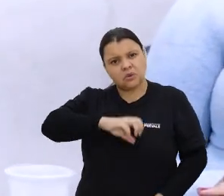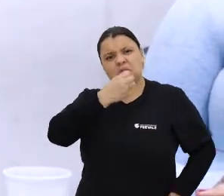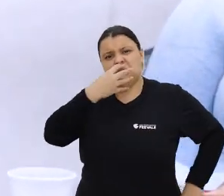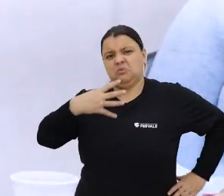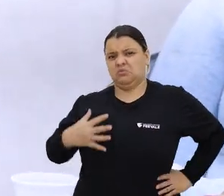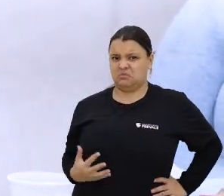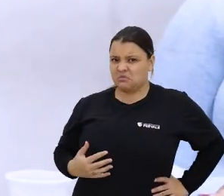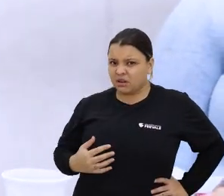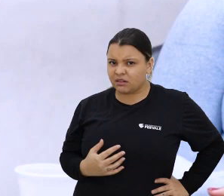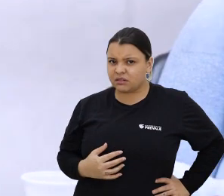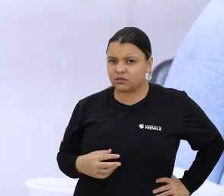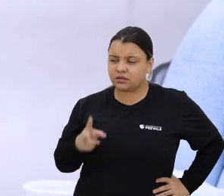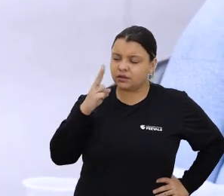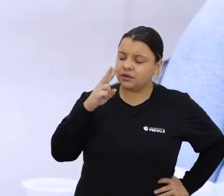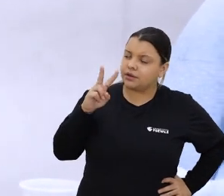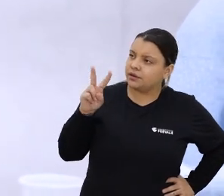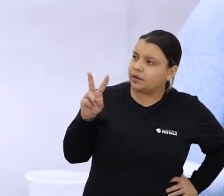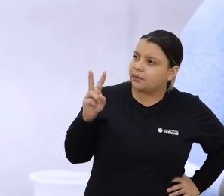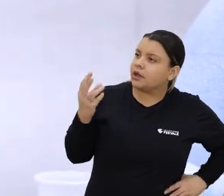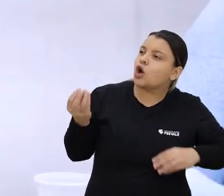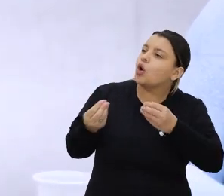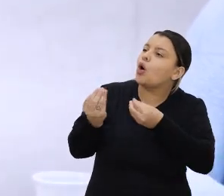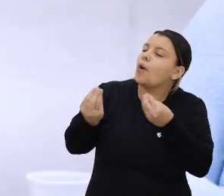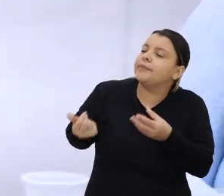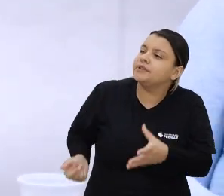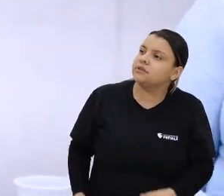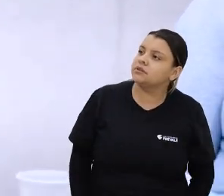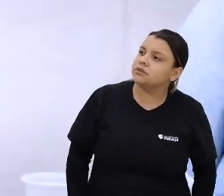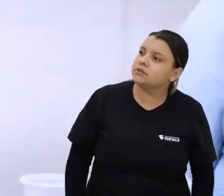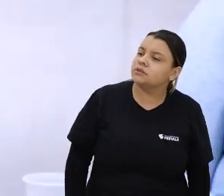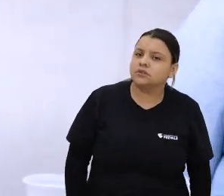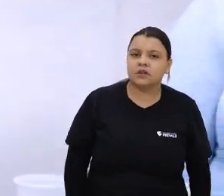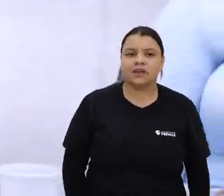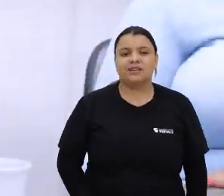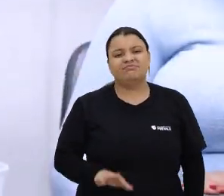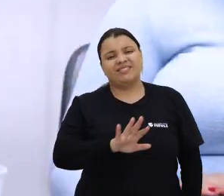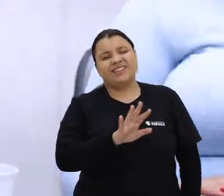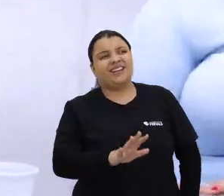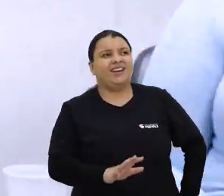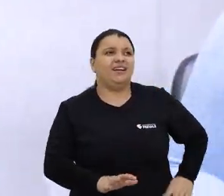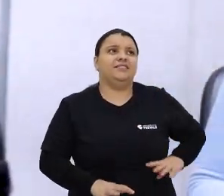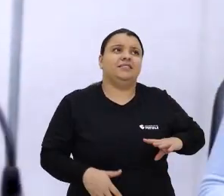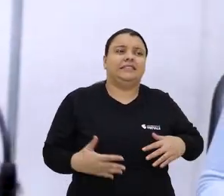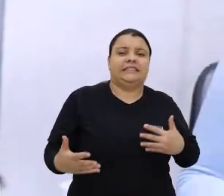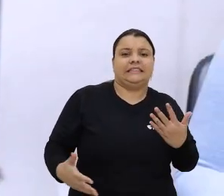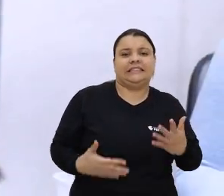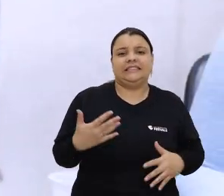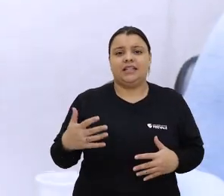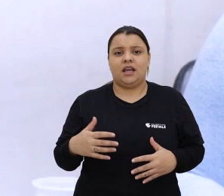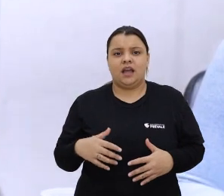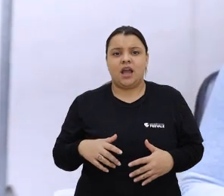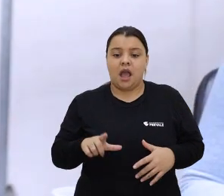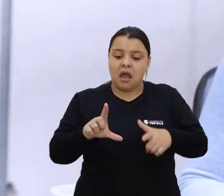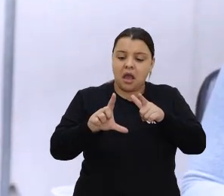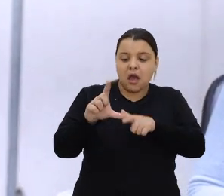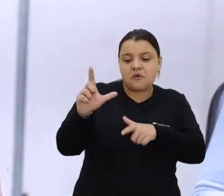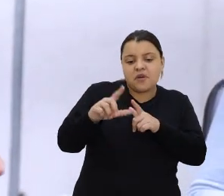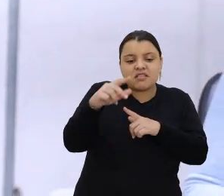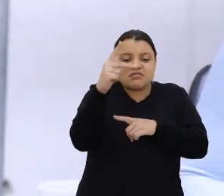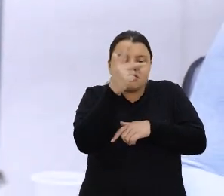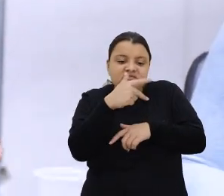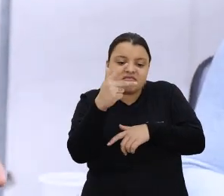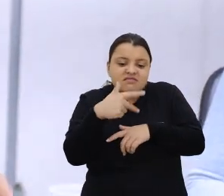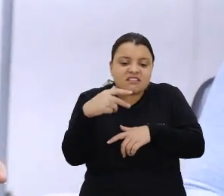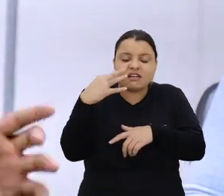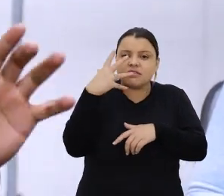E eu olhei para ele assim: como assim, cara? Não, porque é uma letra desenhada, uma letra bonita,